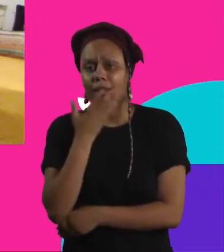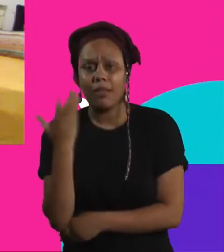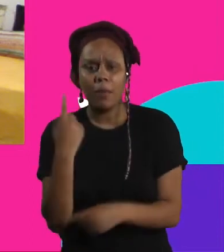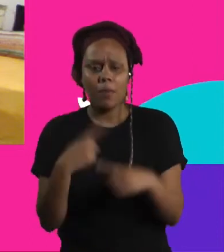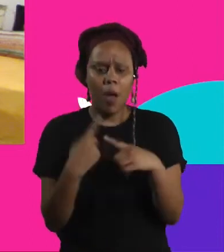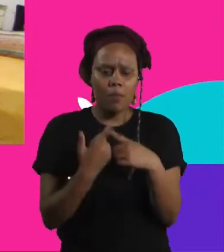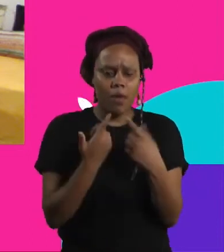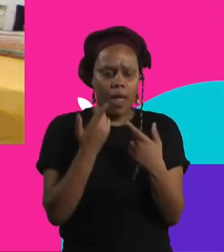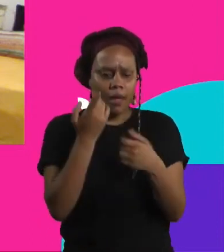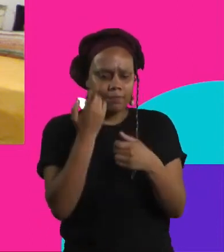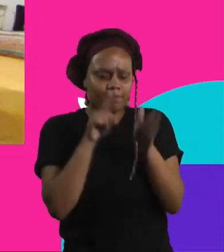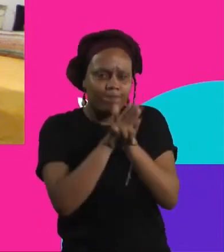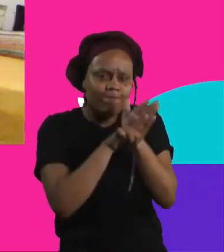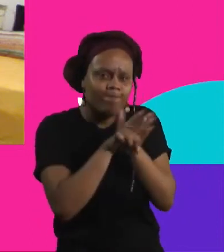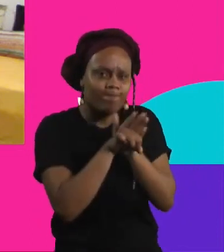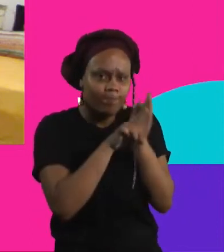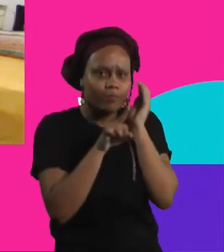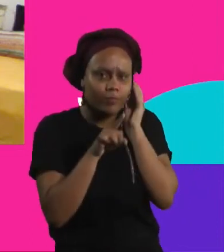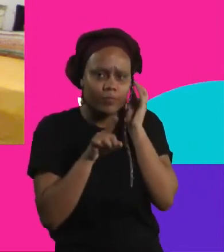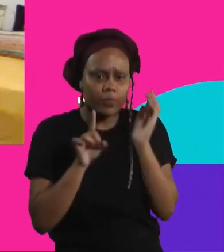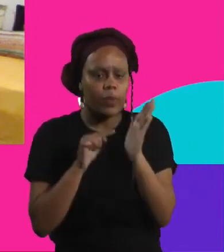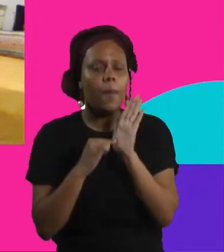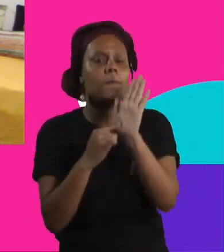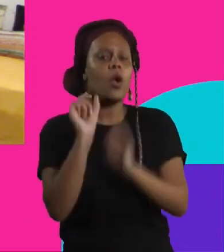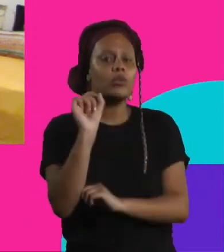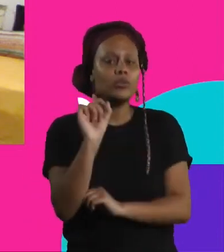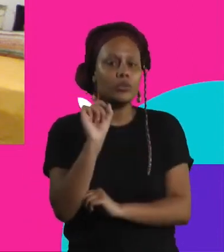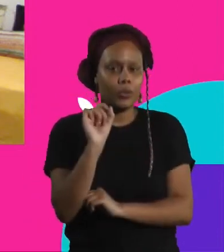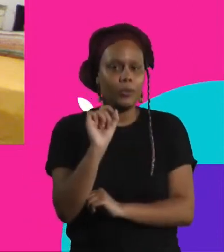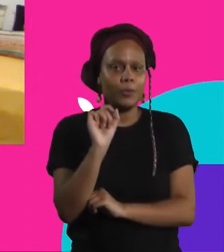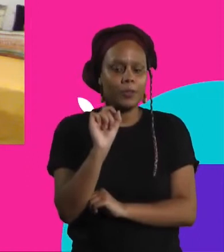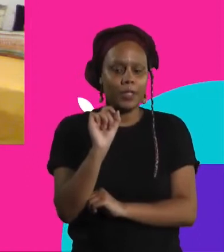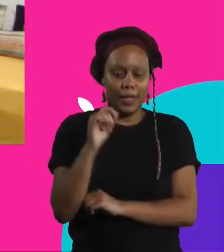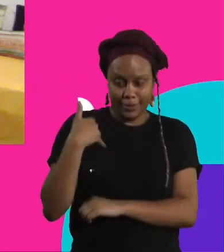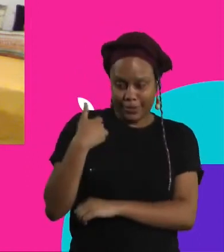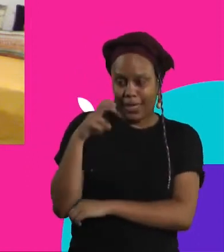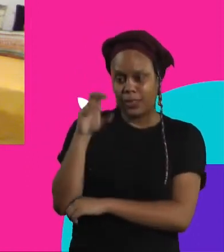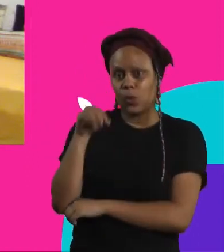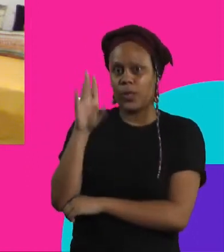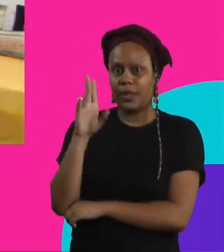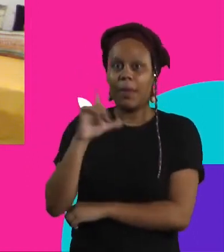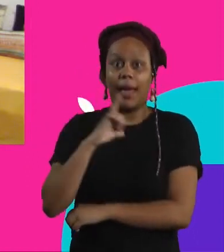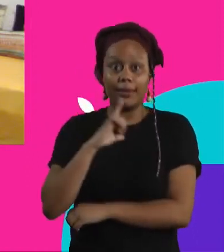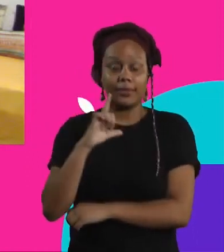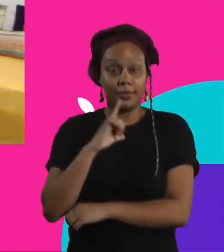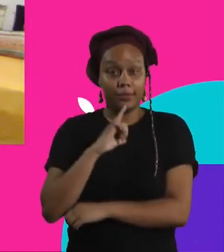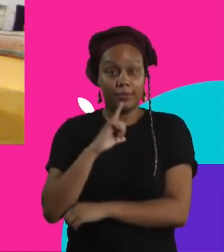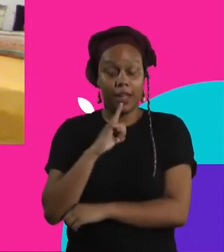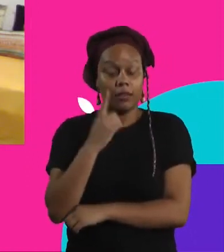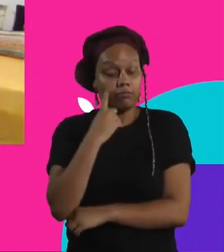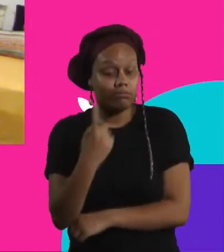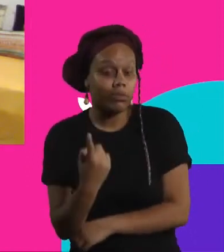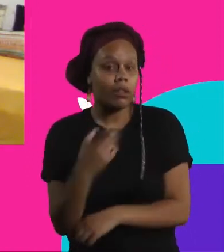pesquisas mostram que a cada ano no Brasil está crescendo o número de pessoas com 50, 60 anos ou mais em cursos de graduação. Afinal de contas, se a